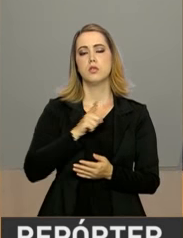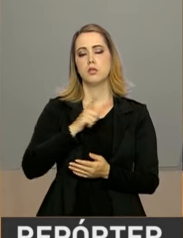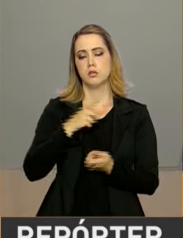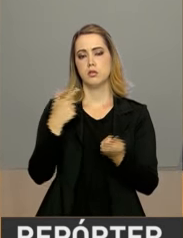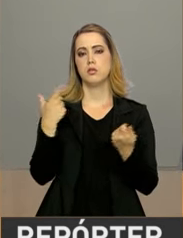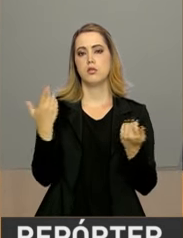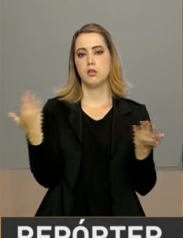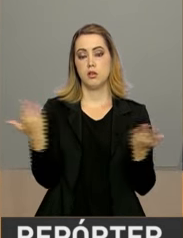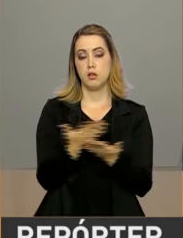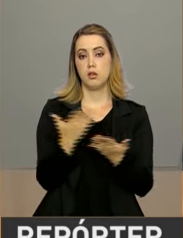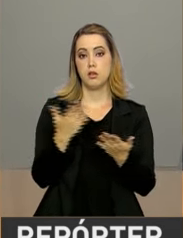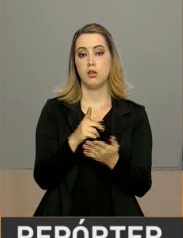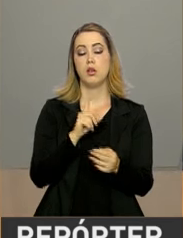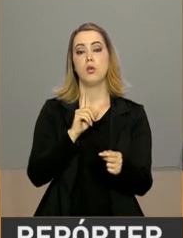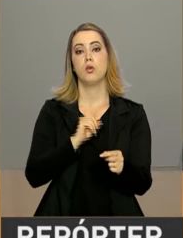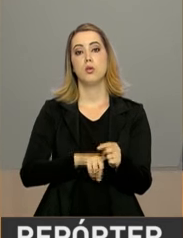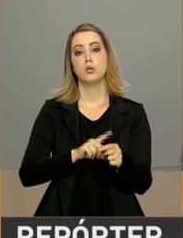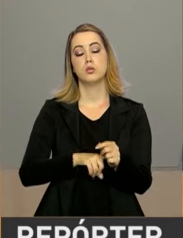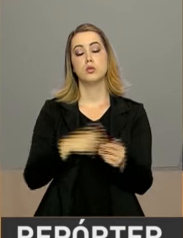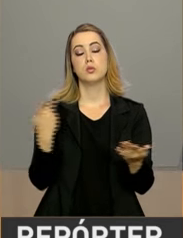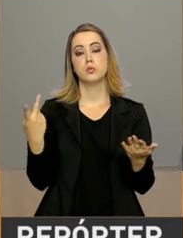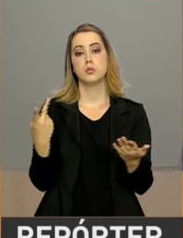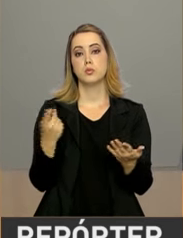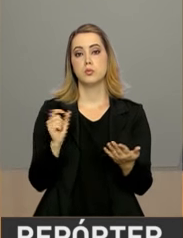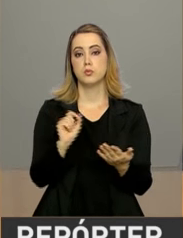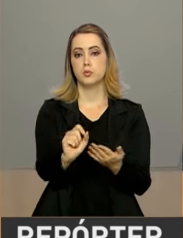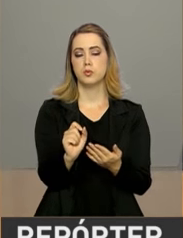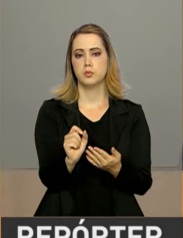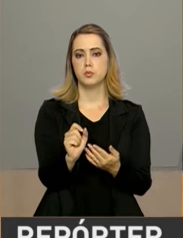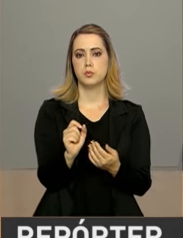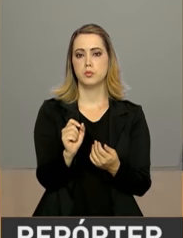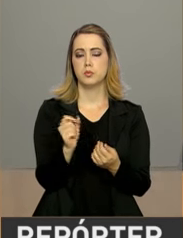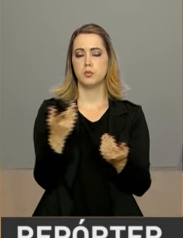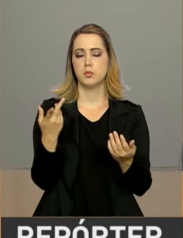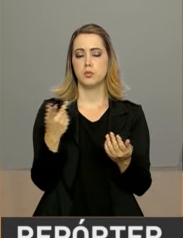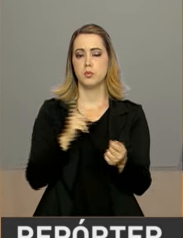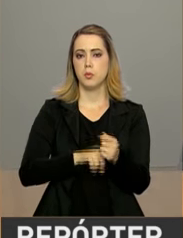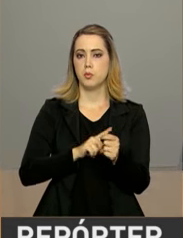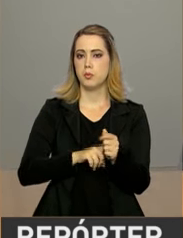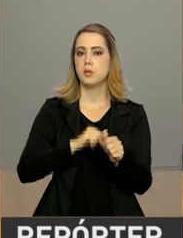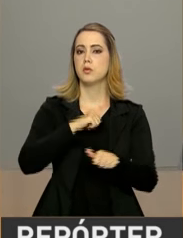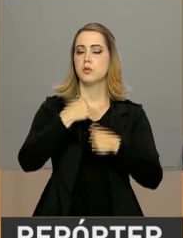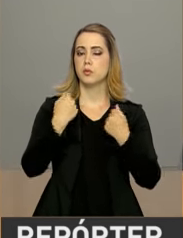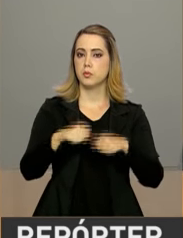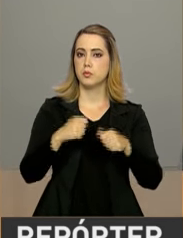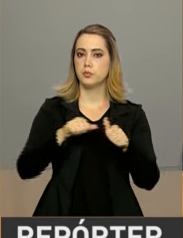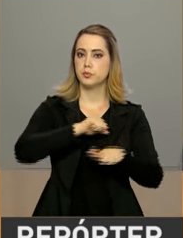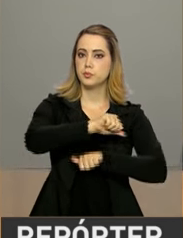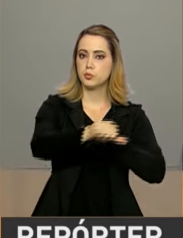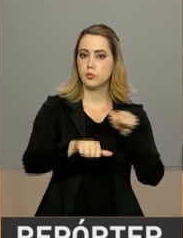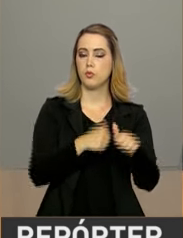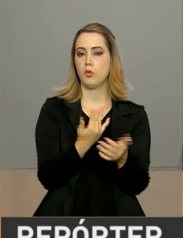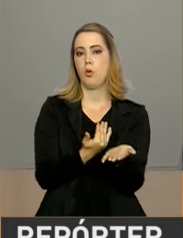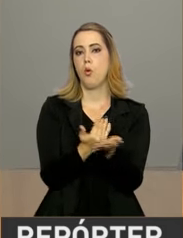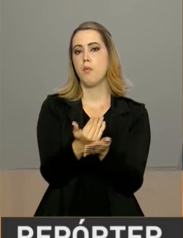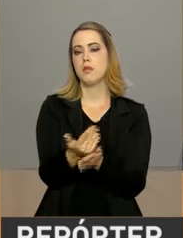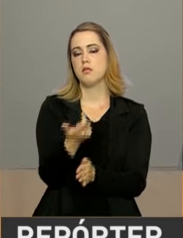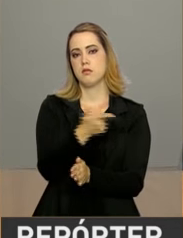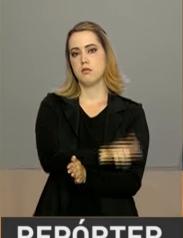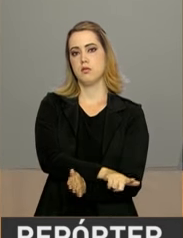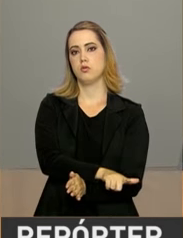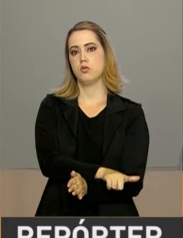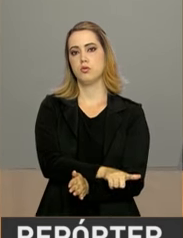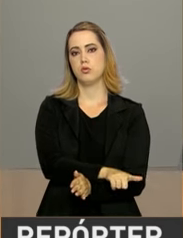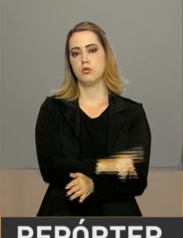a situação que encontramos ao assumir o governo uma situação